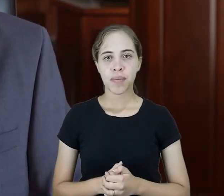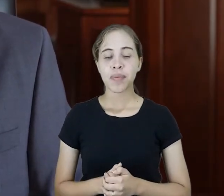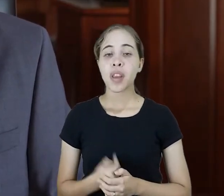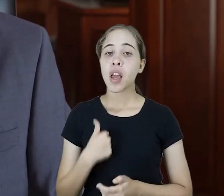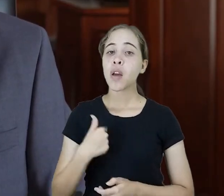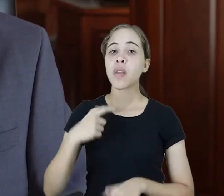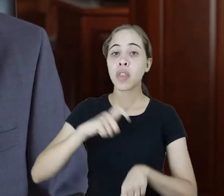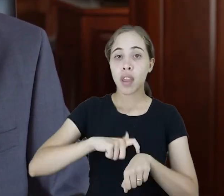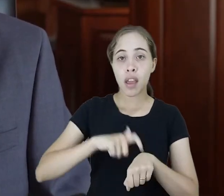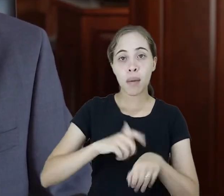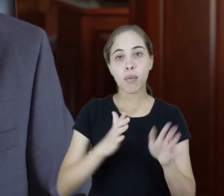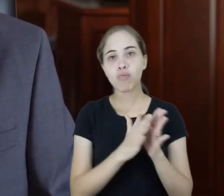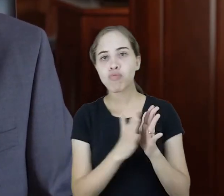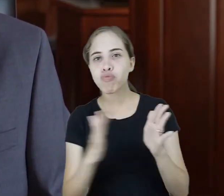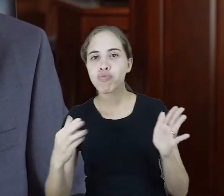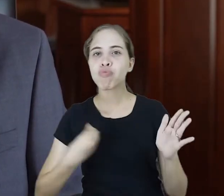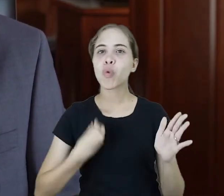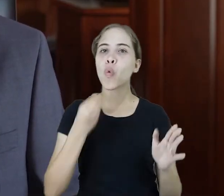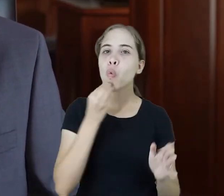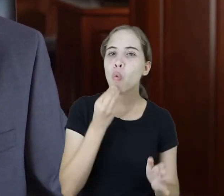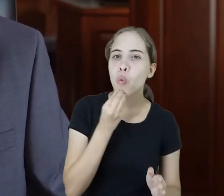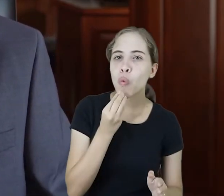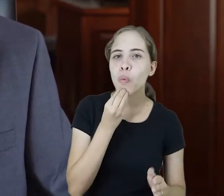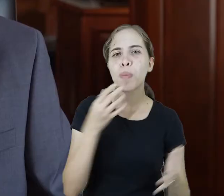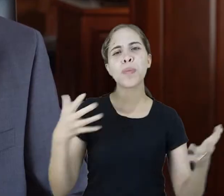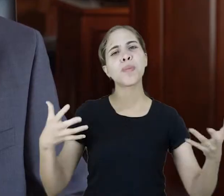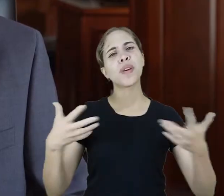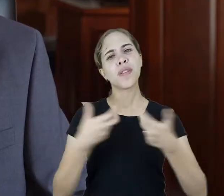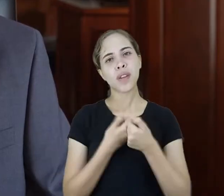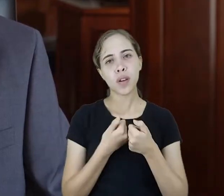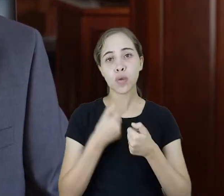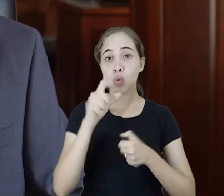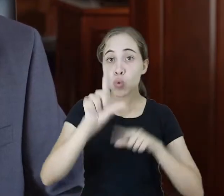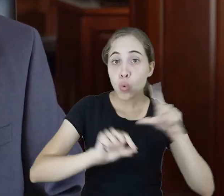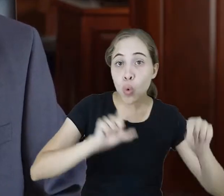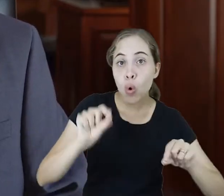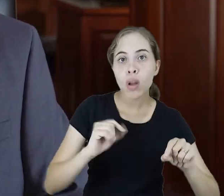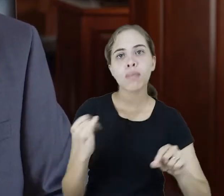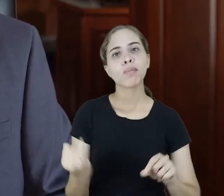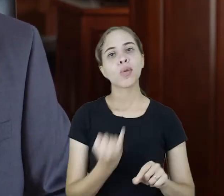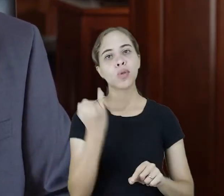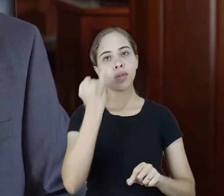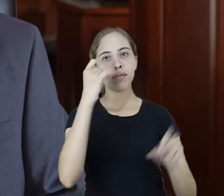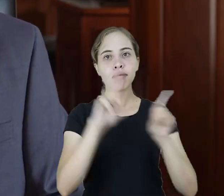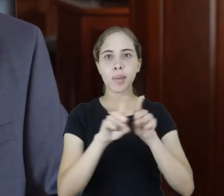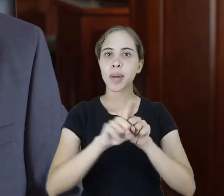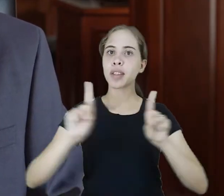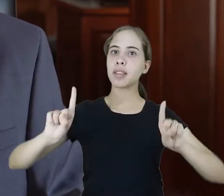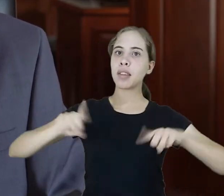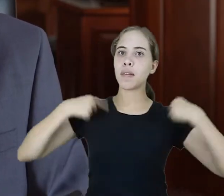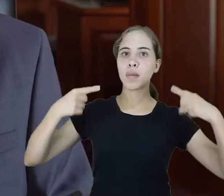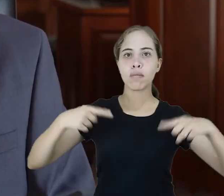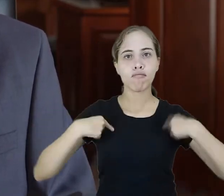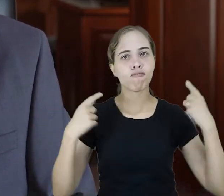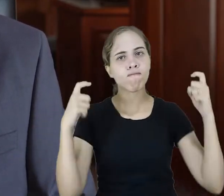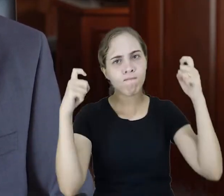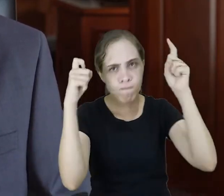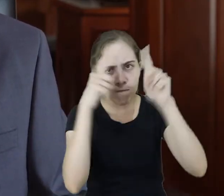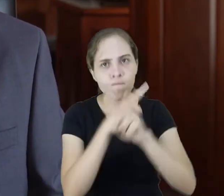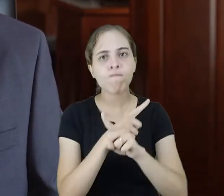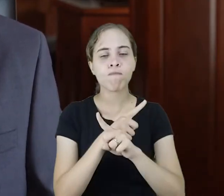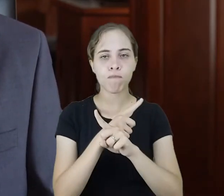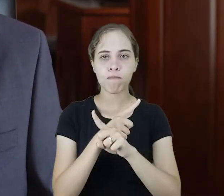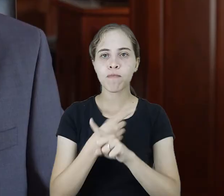Ao vivenciarem muitas oportunidades maravilhosas, escolhas importantes e até mesmo desafios difíceis em sua